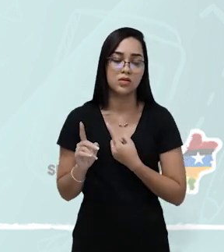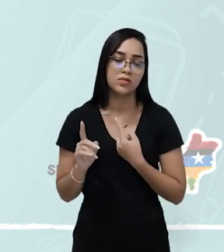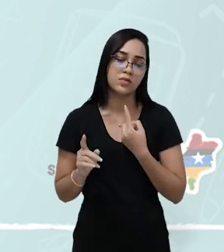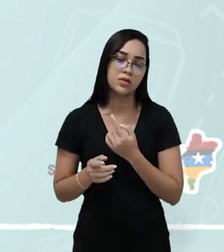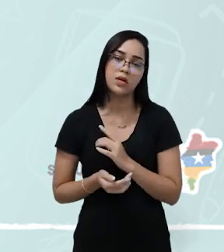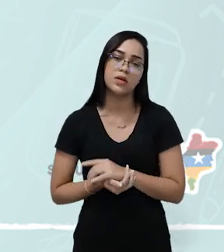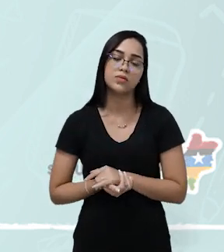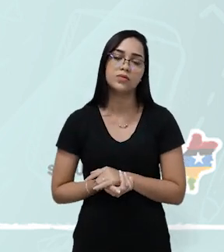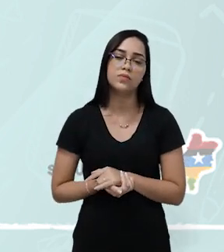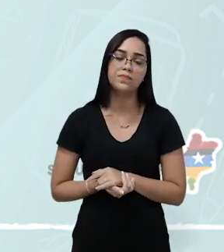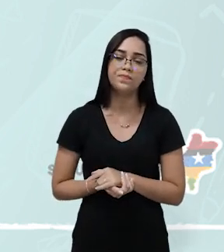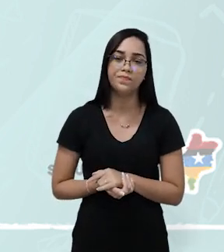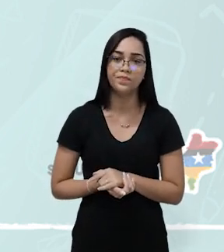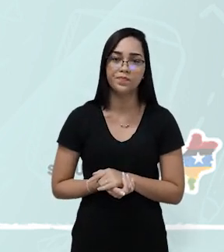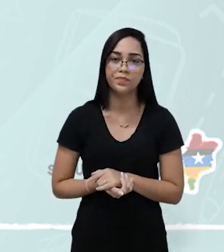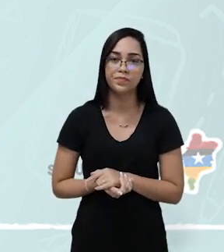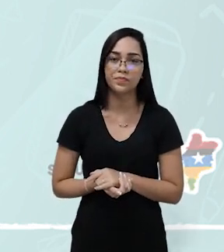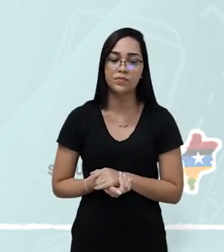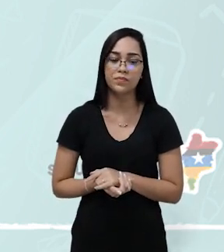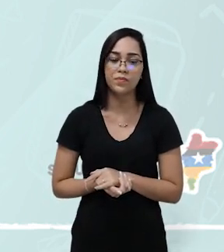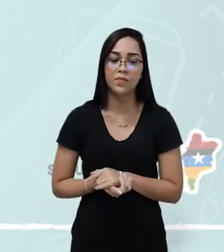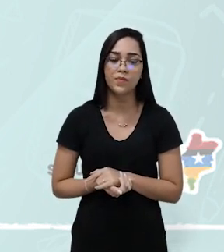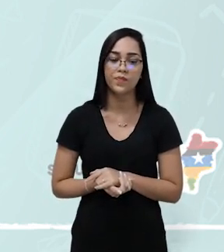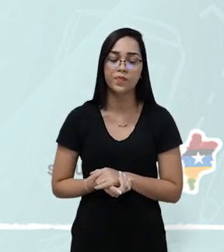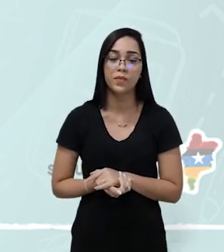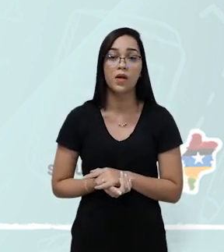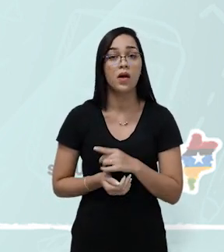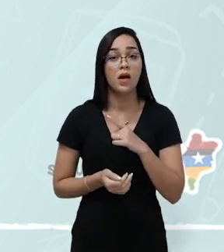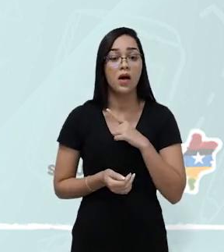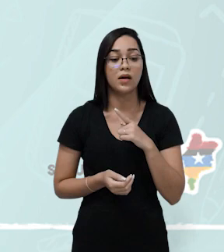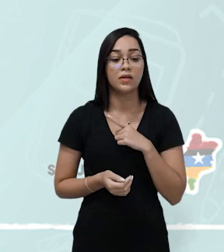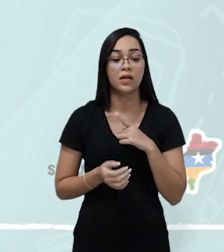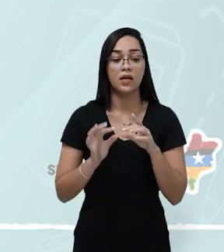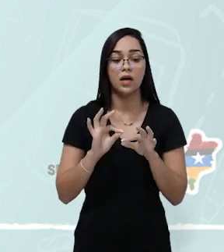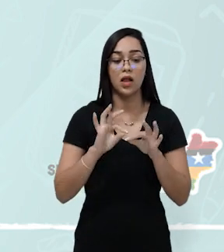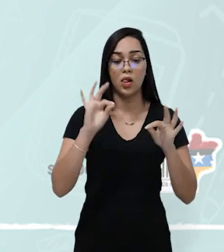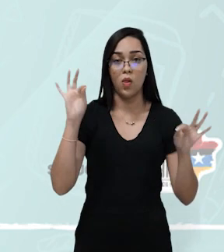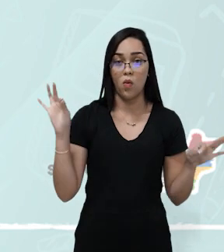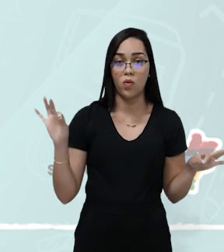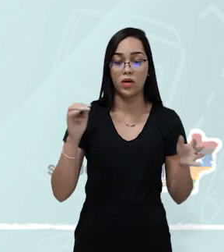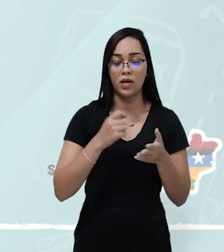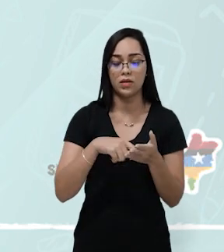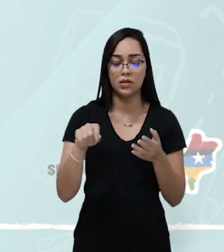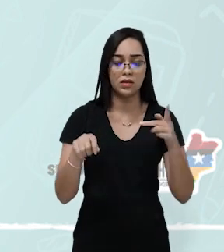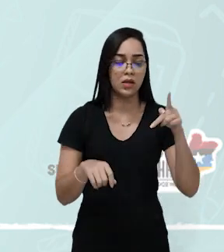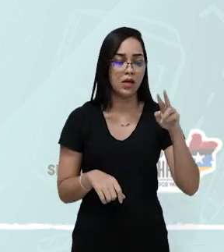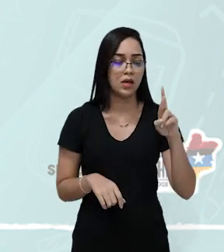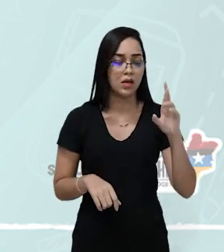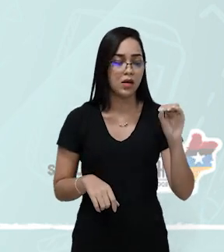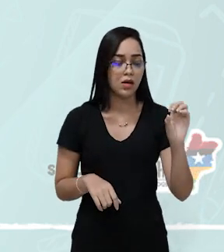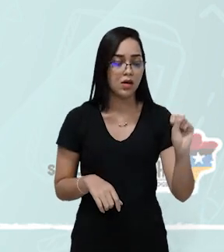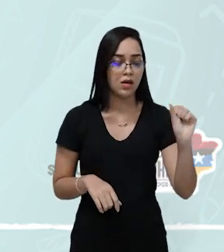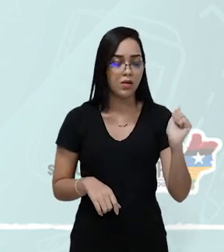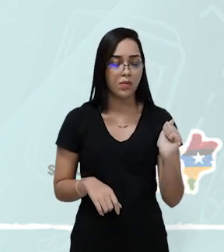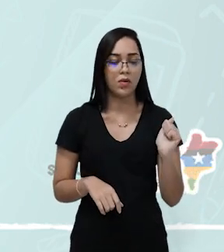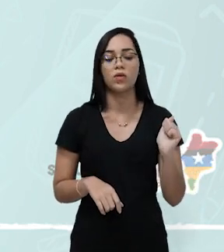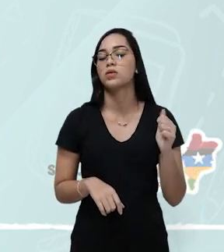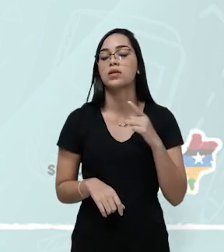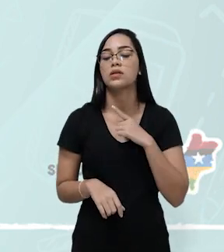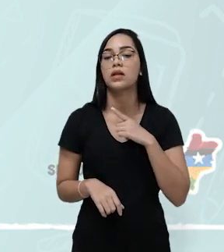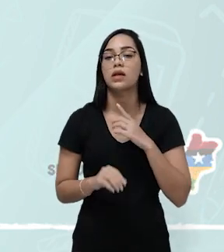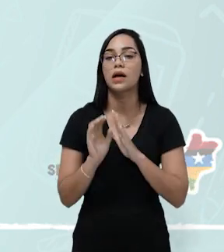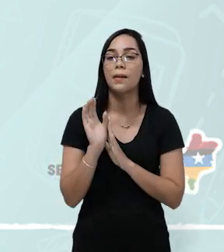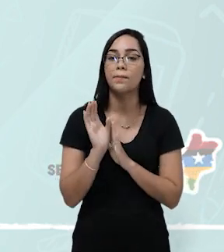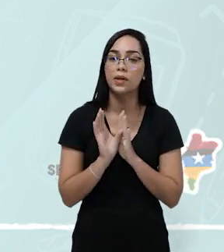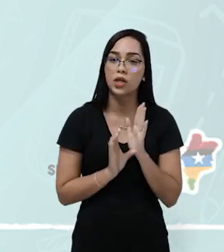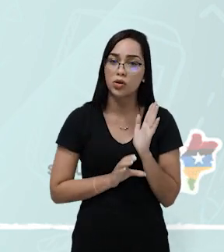estilisticamente individualizados. Aí eu tenho a narrativa longa, que é escrita em prosa, geralmente dividida em